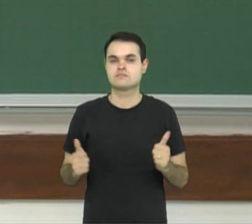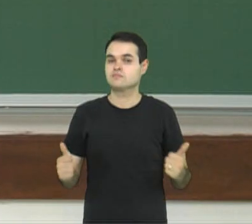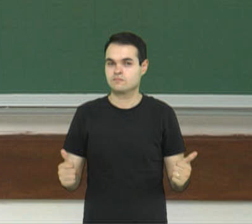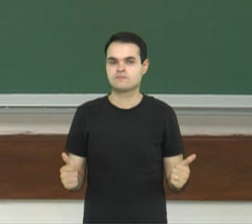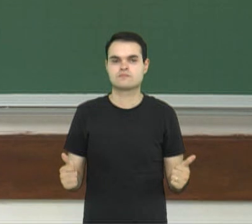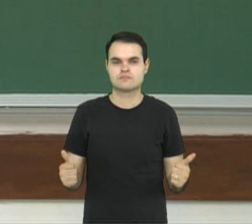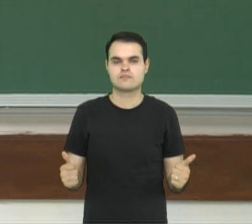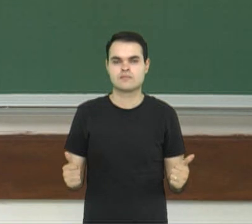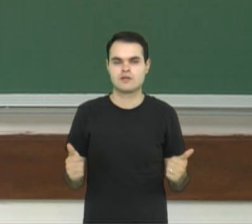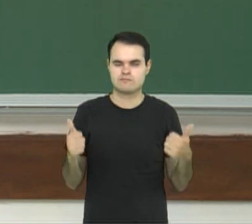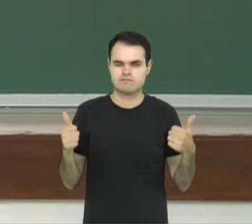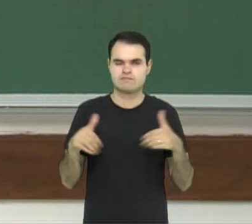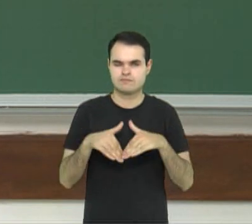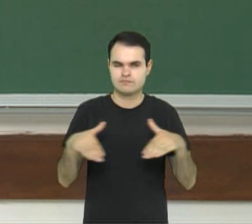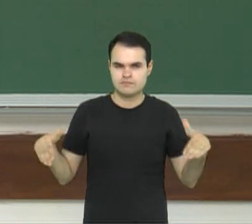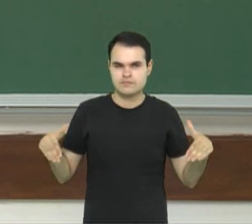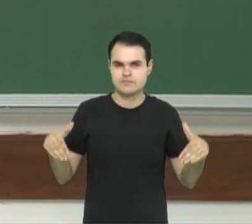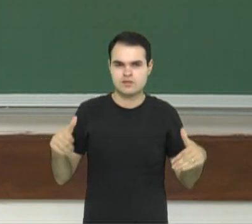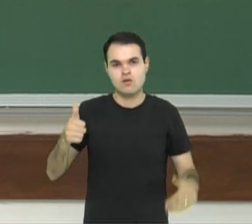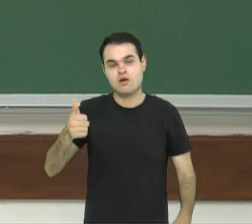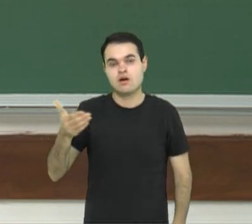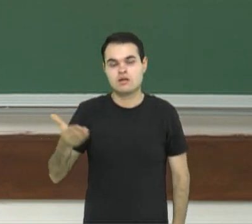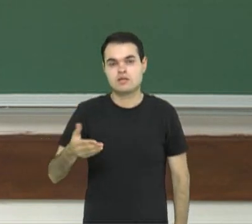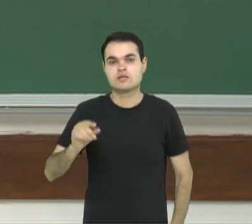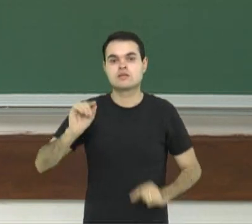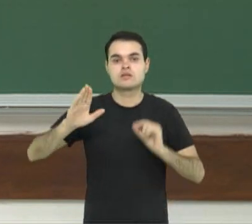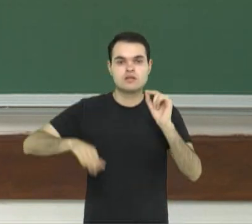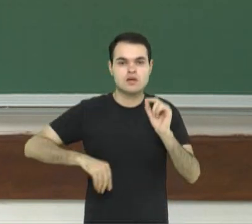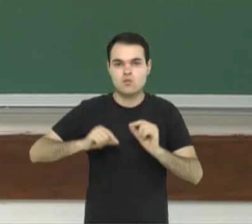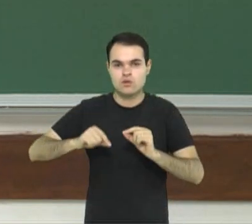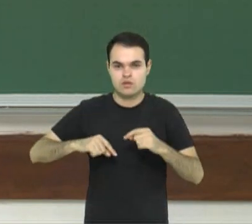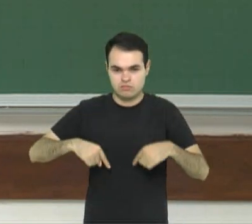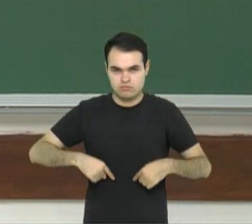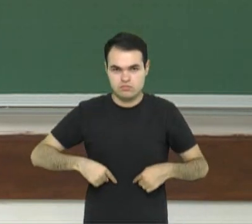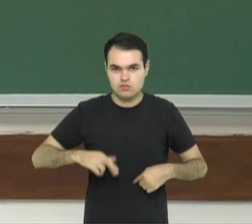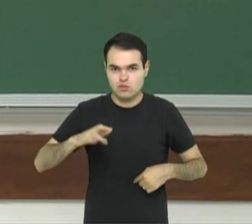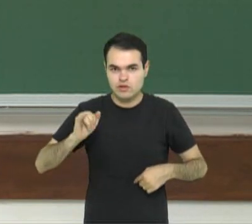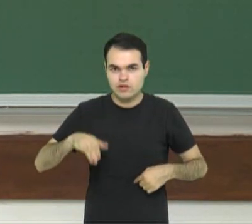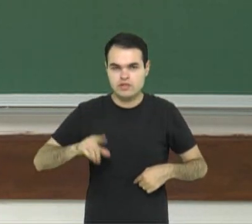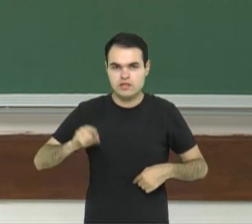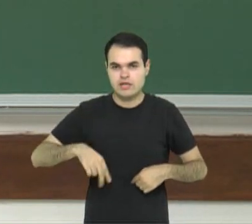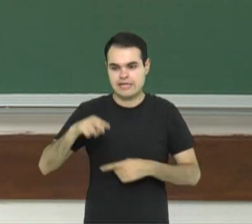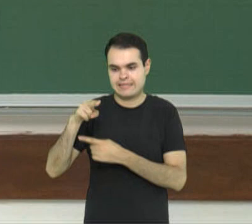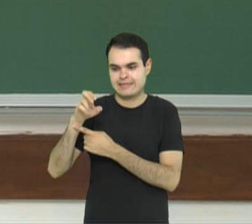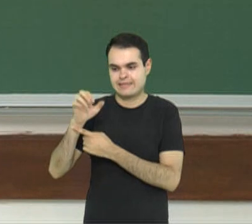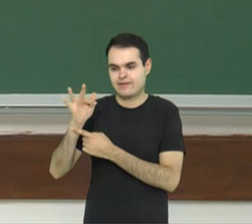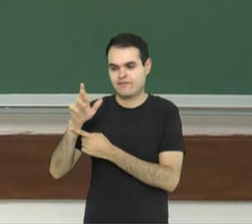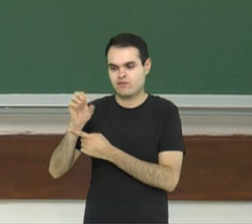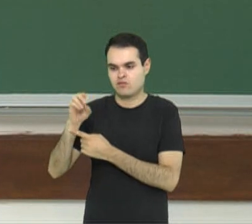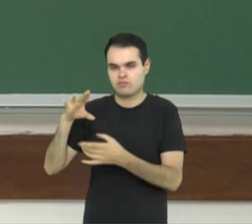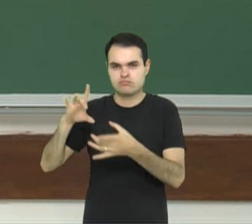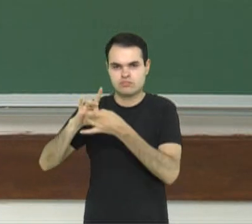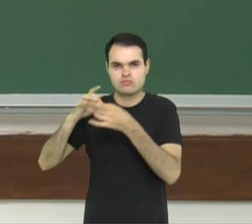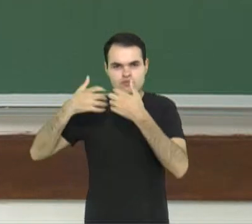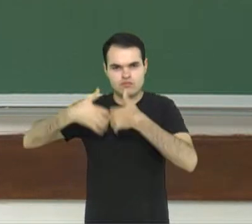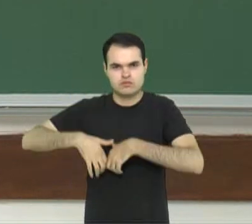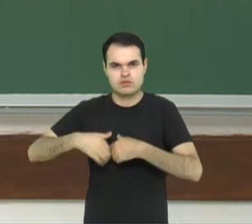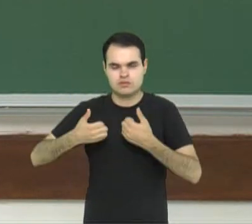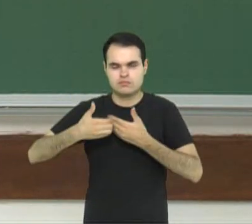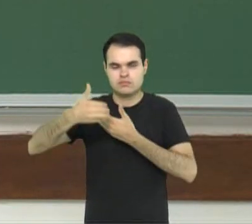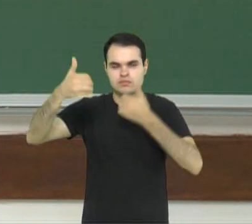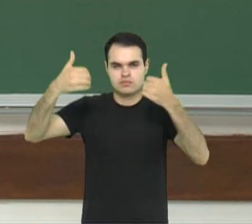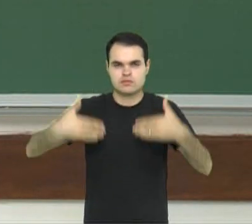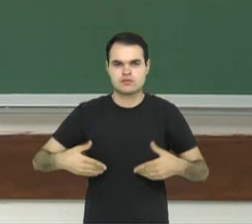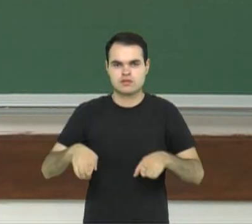Então, pessoal, beleza com a Tereza? Quem assinalou que a unidade funcional dos rins são os néfrons, acertou. E a gente vai falar um pouquinho sobre